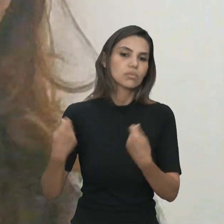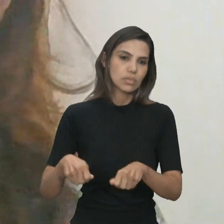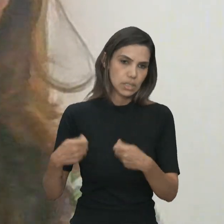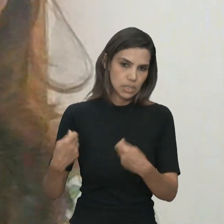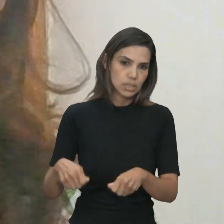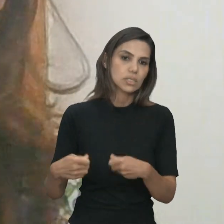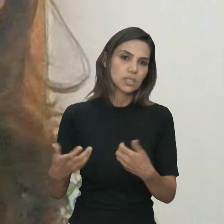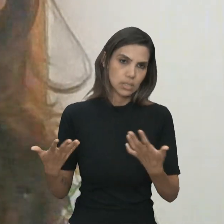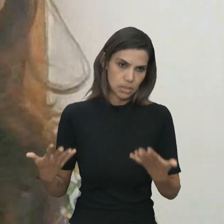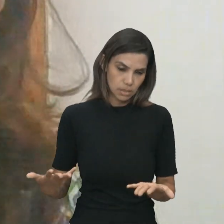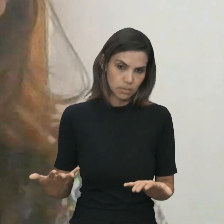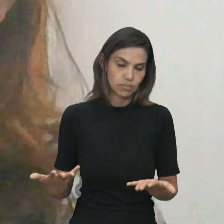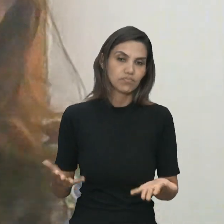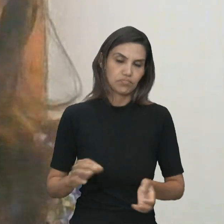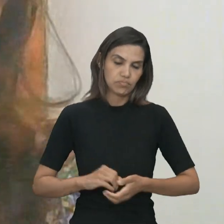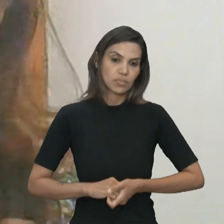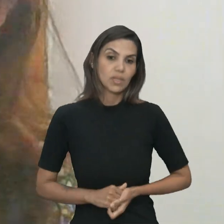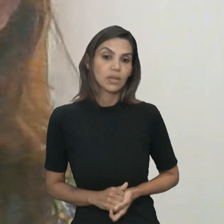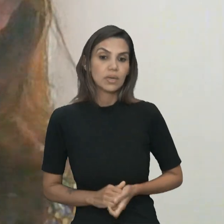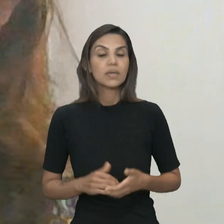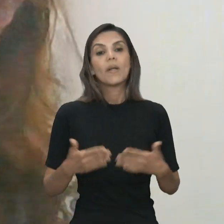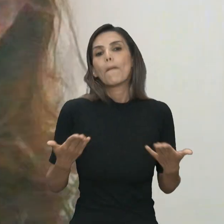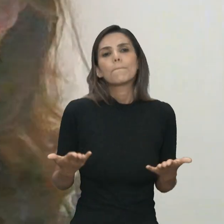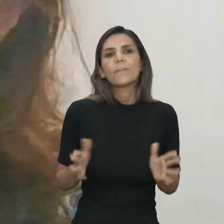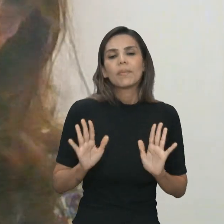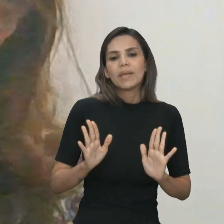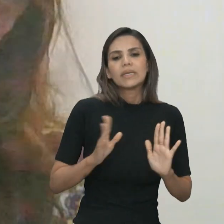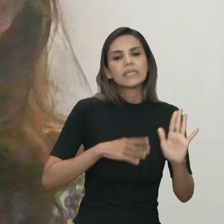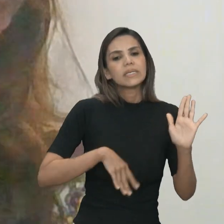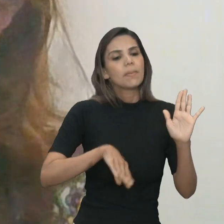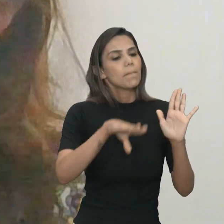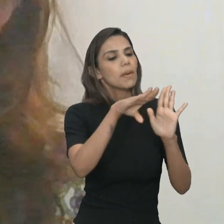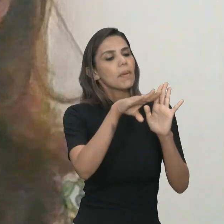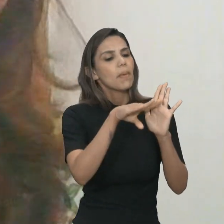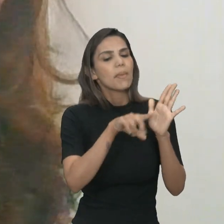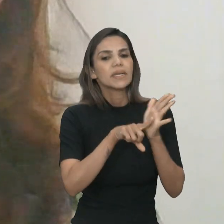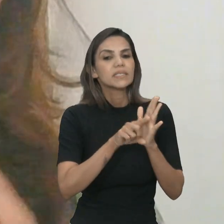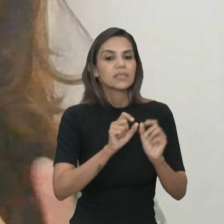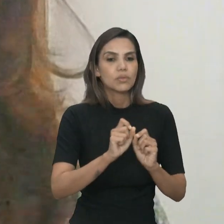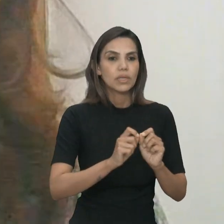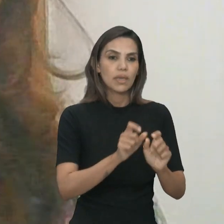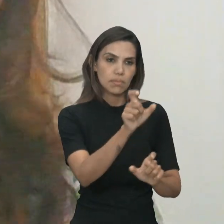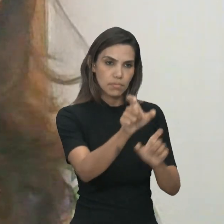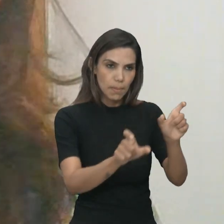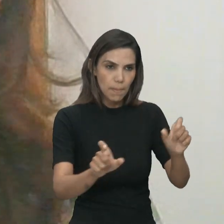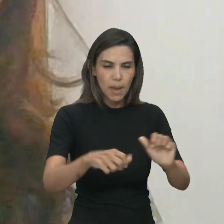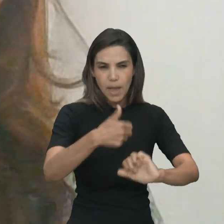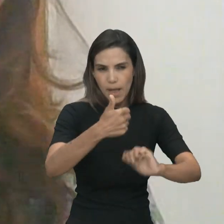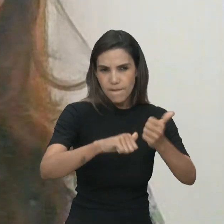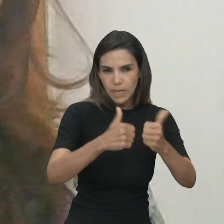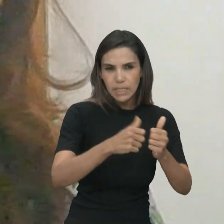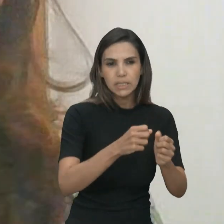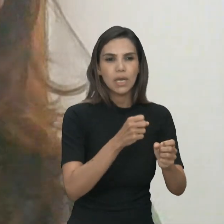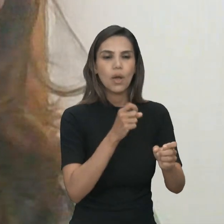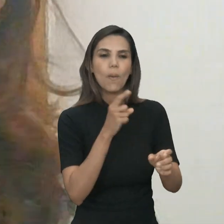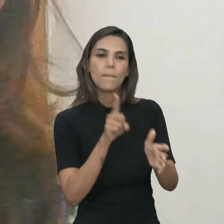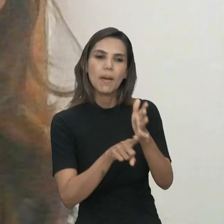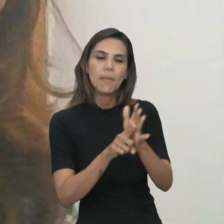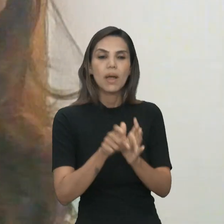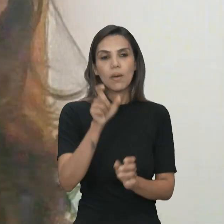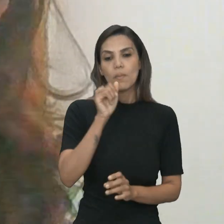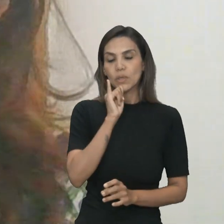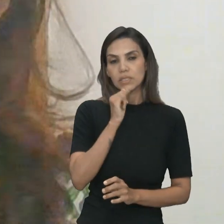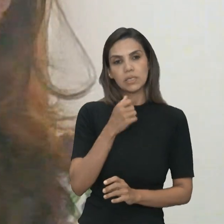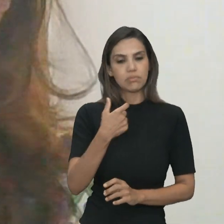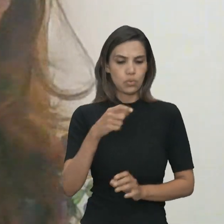exame com periodicidade menor. O que compõe o exame periódico? A avaliação clínica, que aí entra na anamnese, né? O médico vai fazer uma avaliação